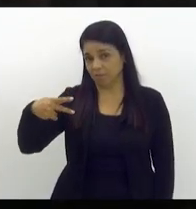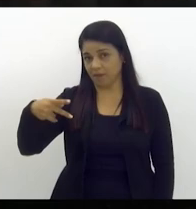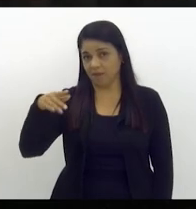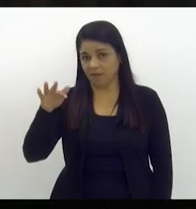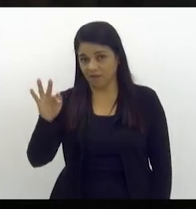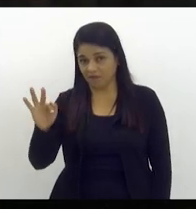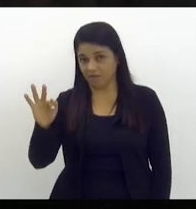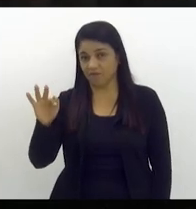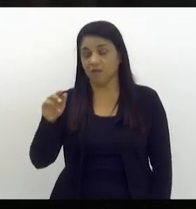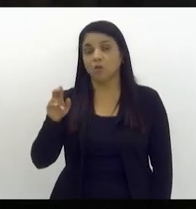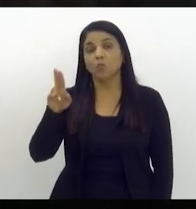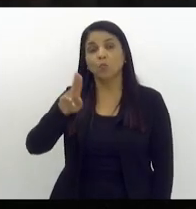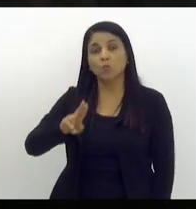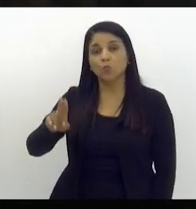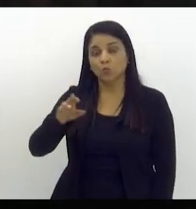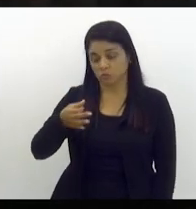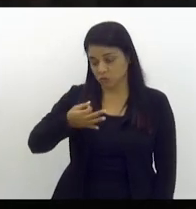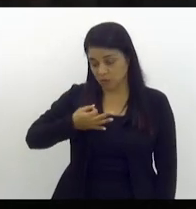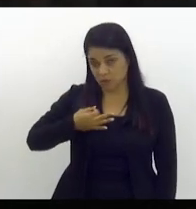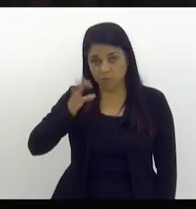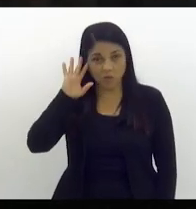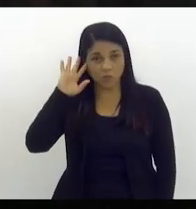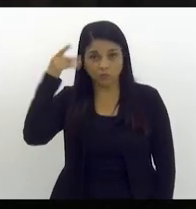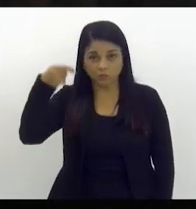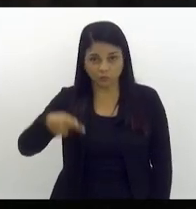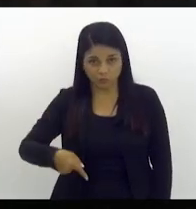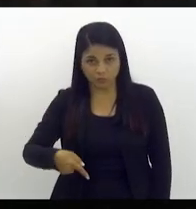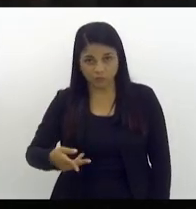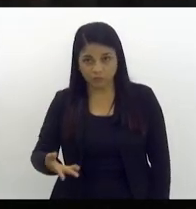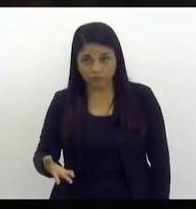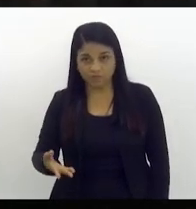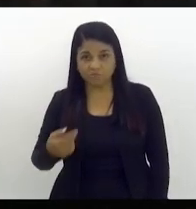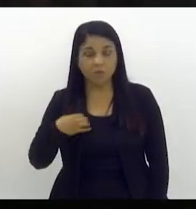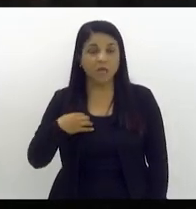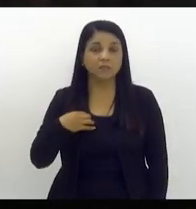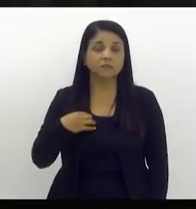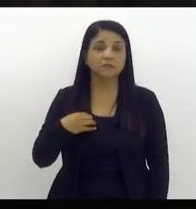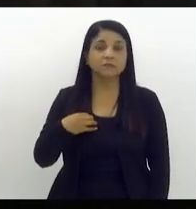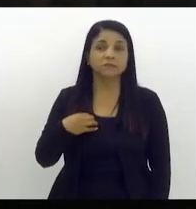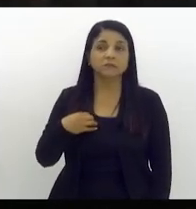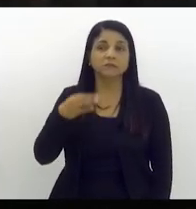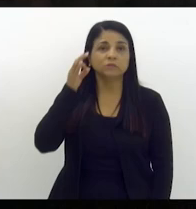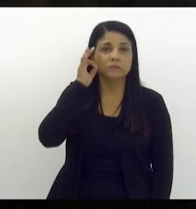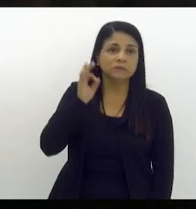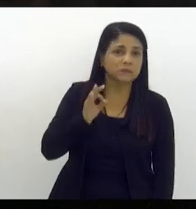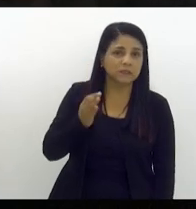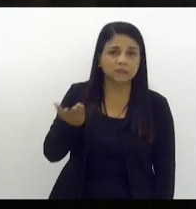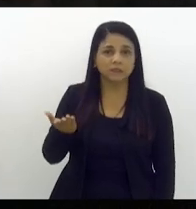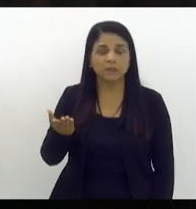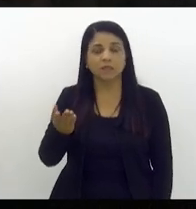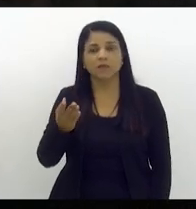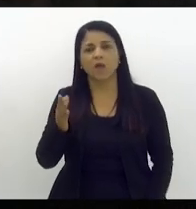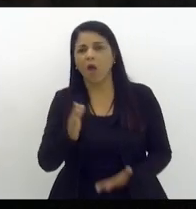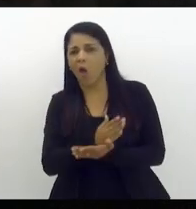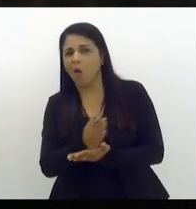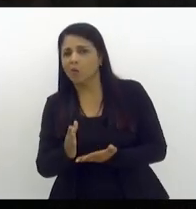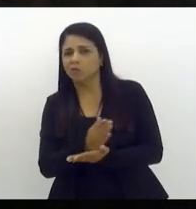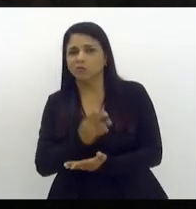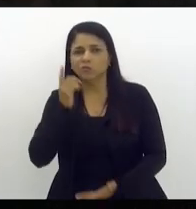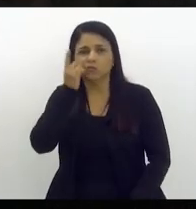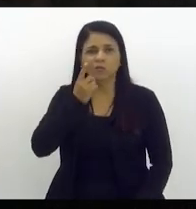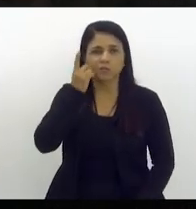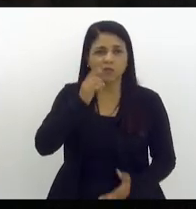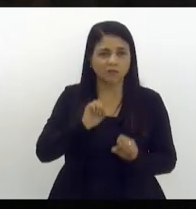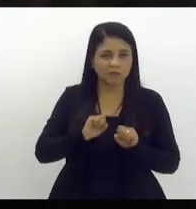o uso das câmeras como solução para justamente a gente não entender, né? Eu ouvi aqui de alguns deputados que